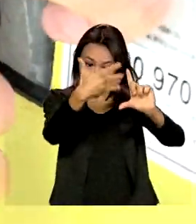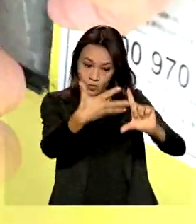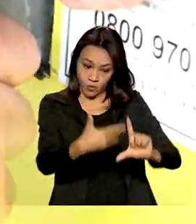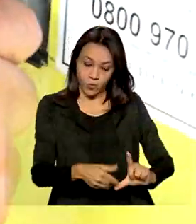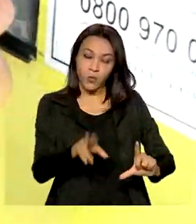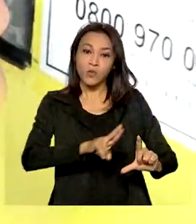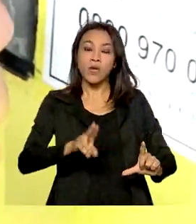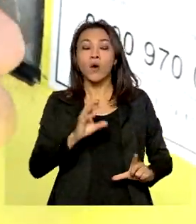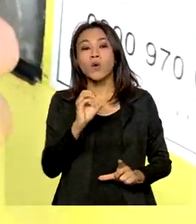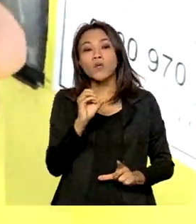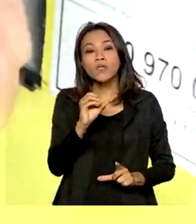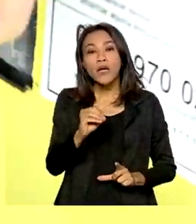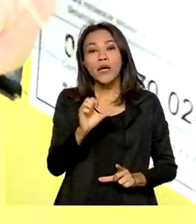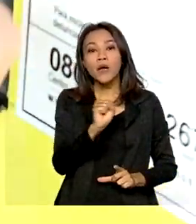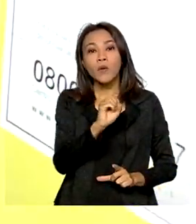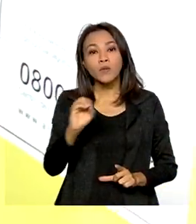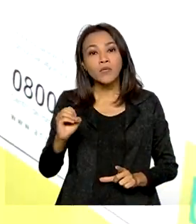ou 0800 que é uma ligação gratuita